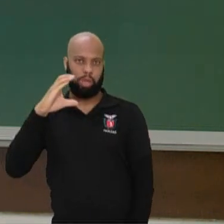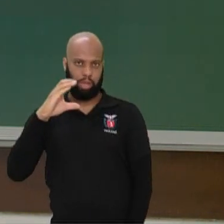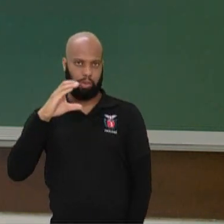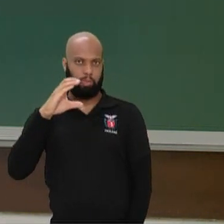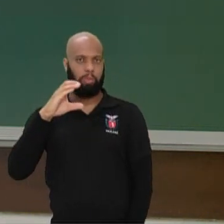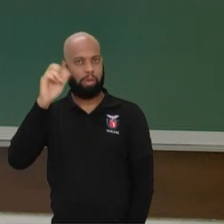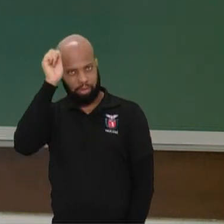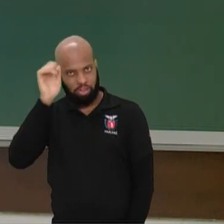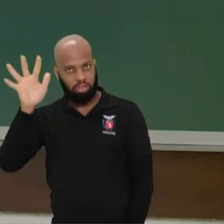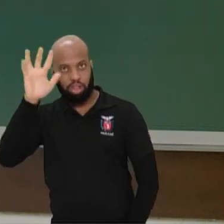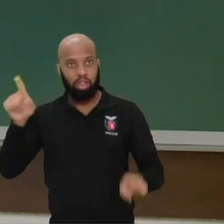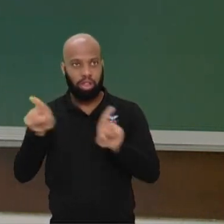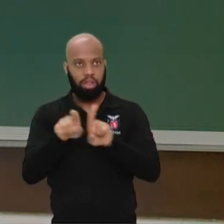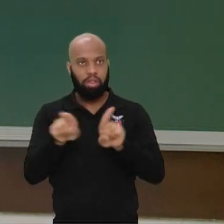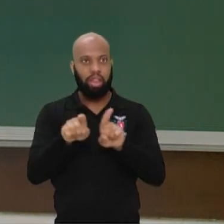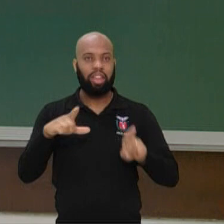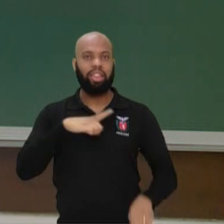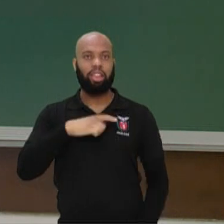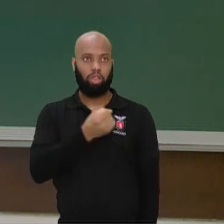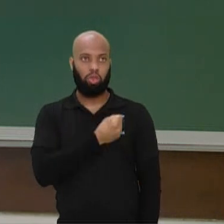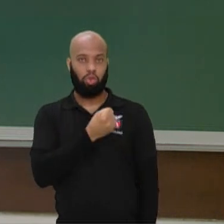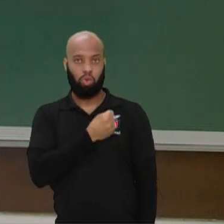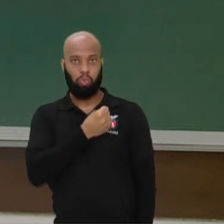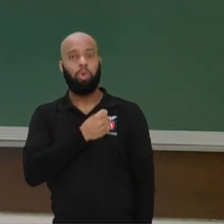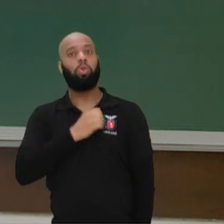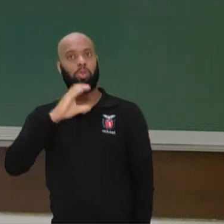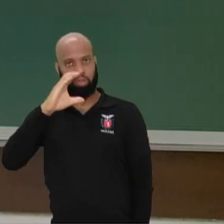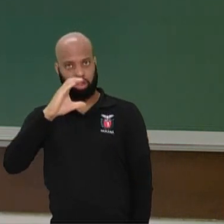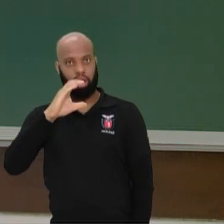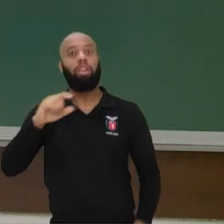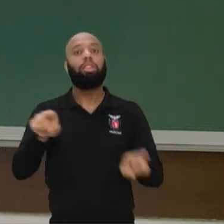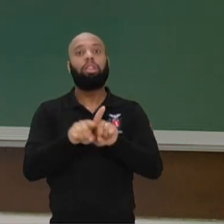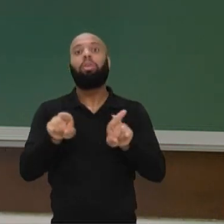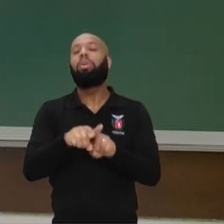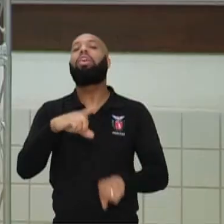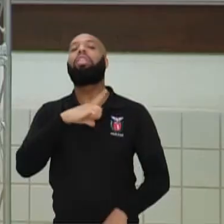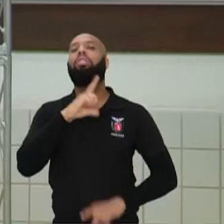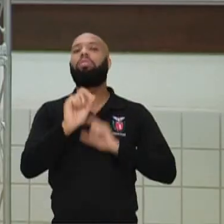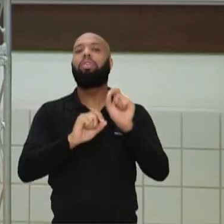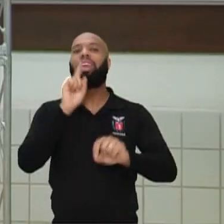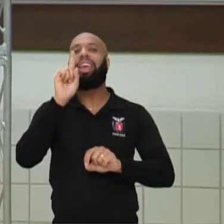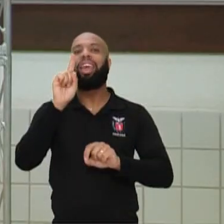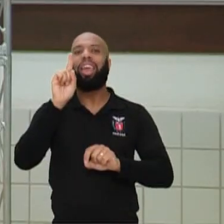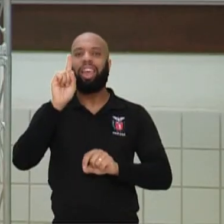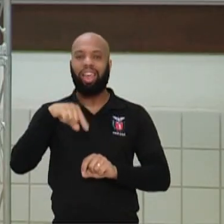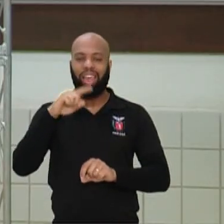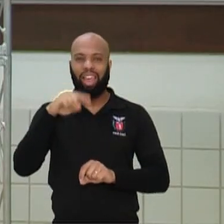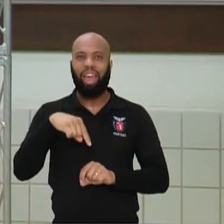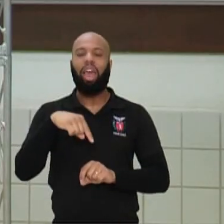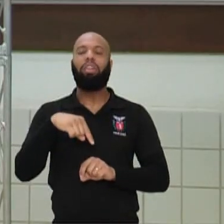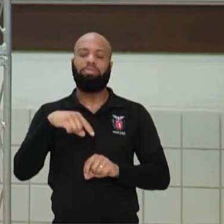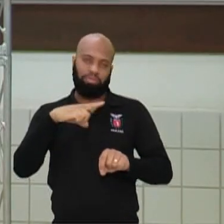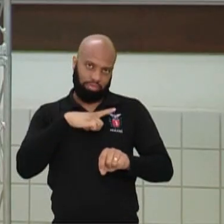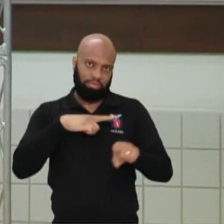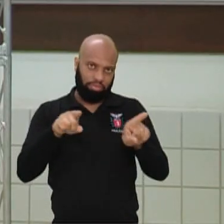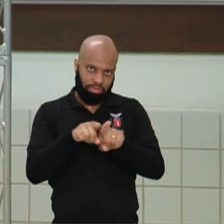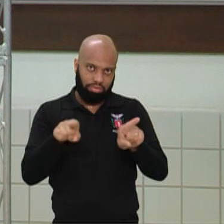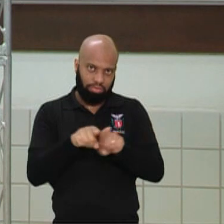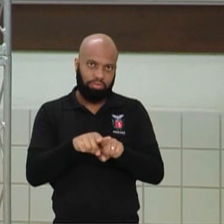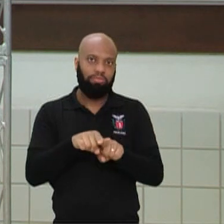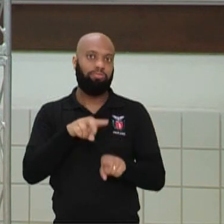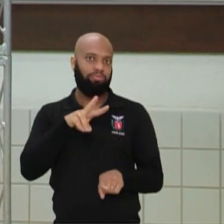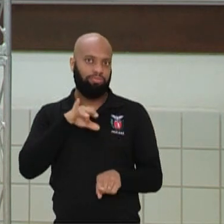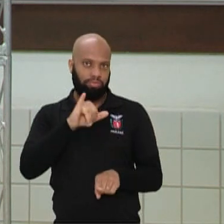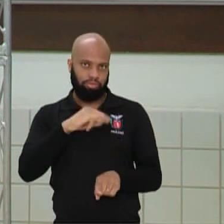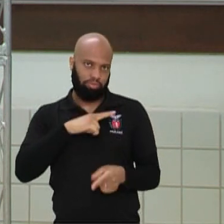a potência de unidade imaginária. Então, aqui, ó, voltando, relembrando vocês, para que assim que essa aula terminar, vocês entrem